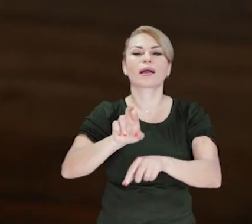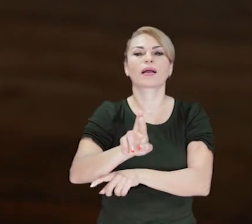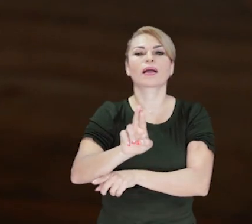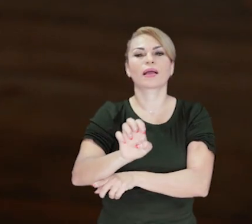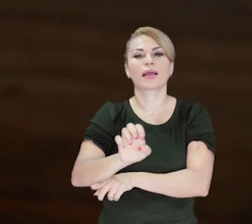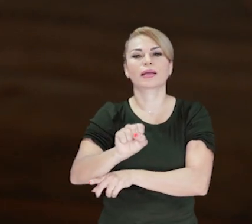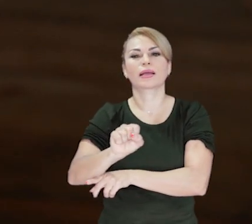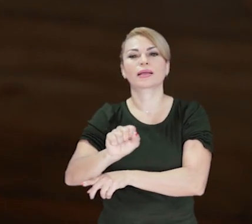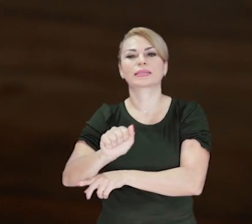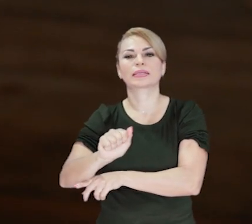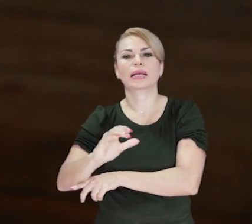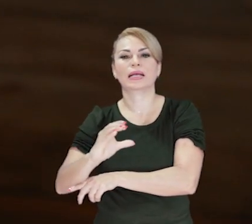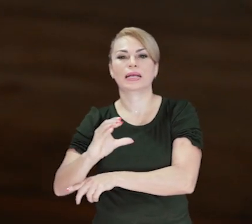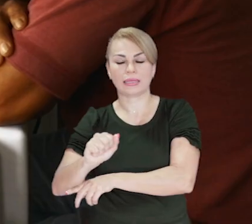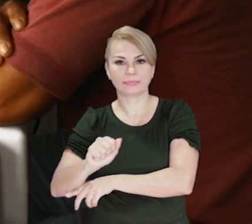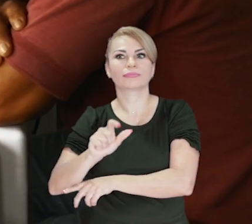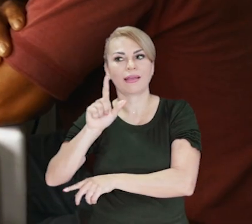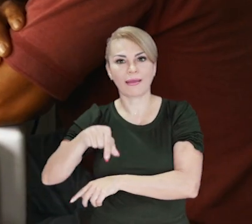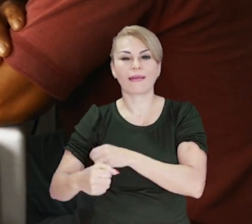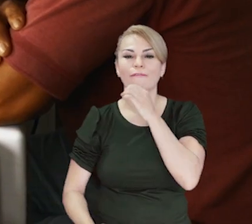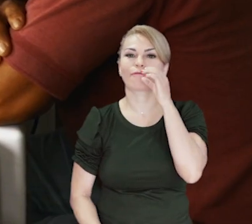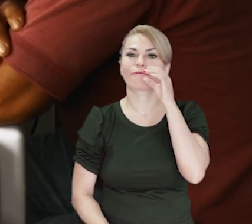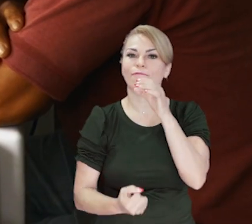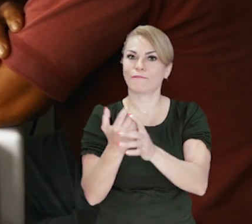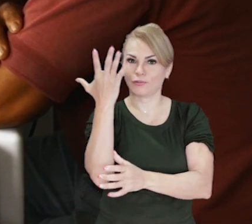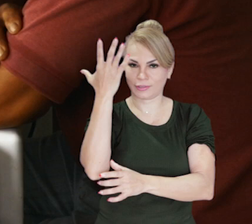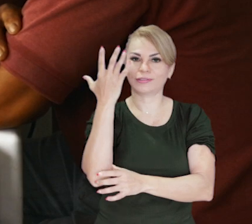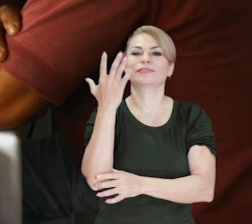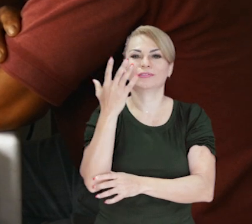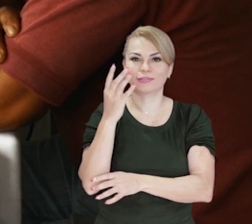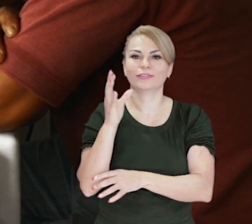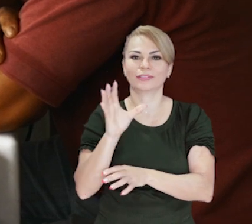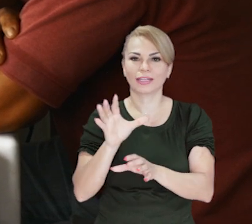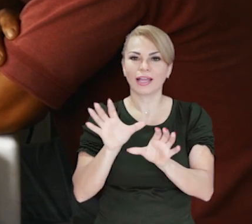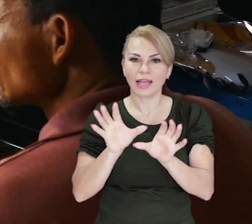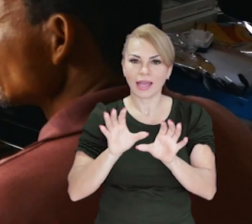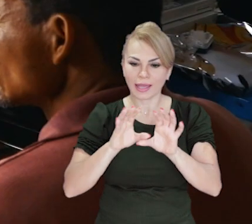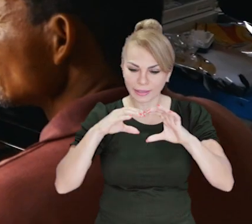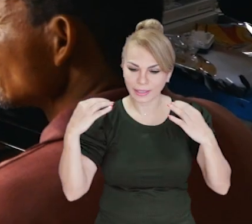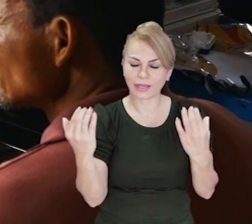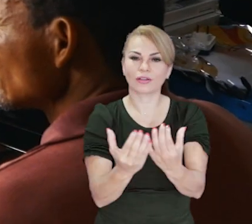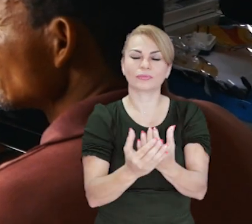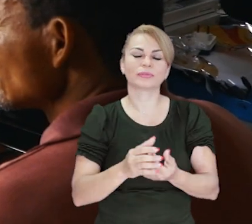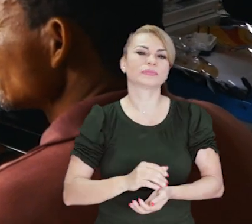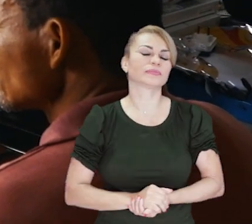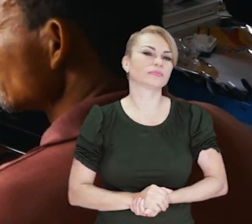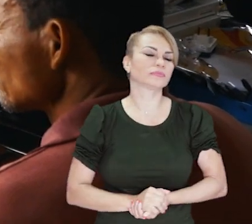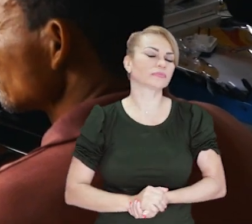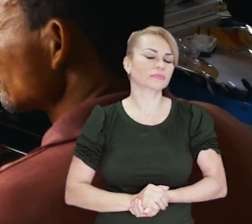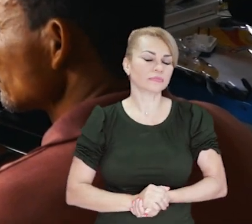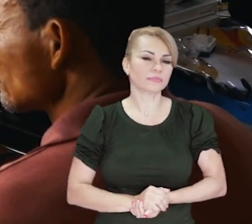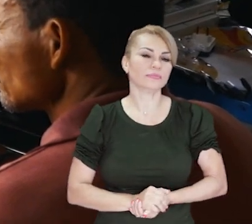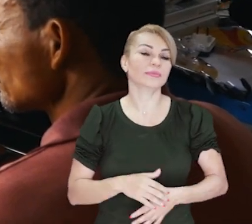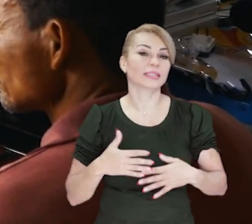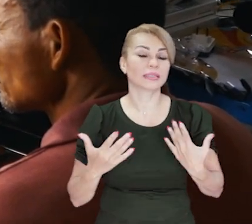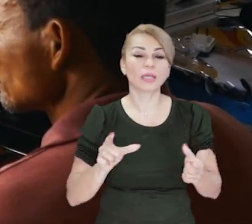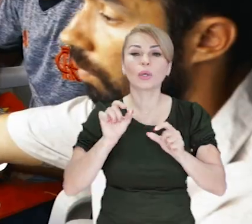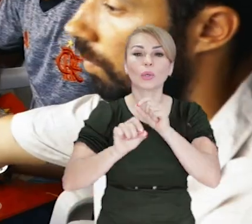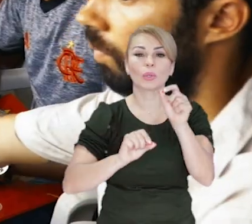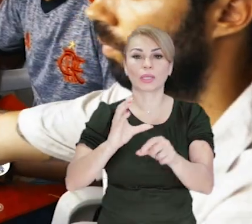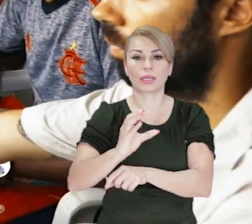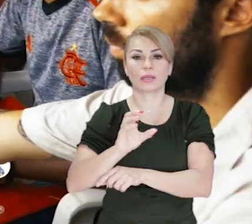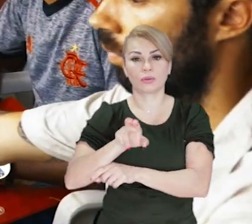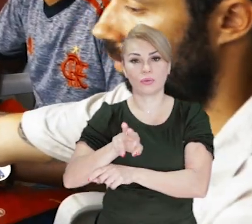das fundadoras da localidade. Segundo o juiz que coordena a operação no Baixo Madeira, a ação de interdição e curatela foi